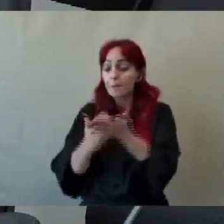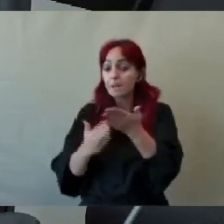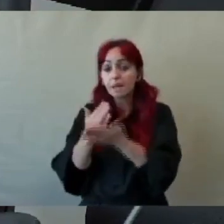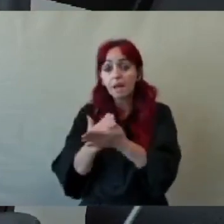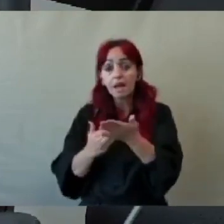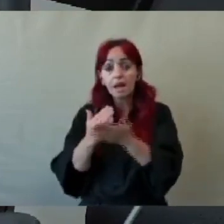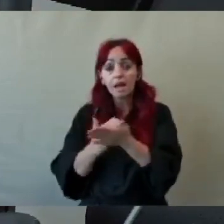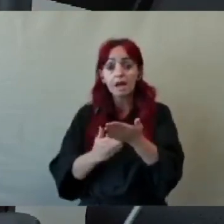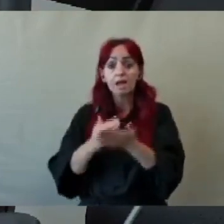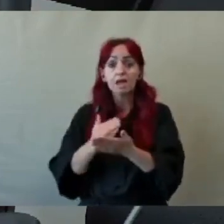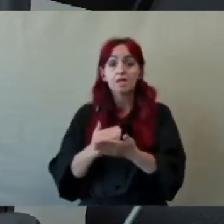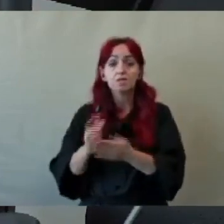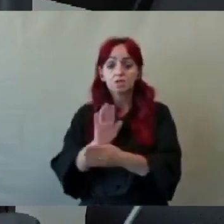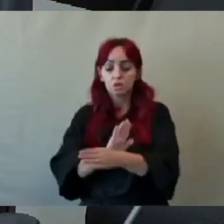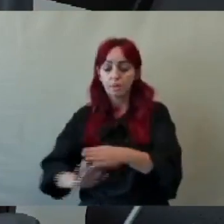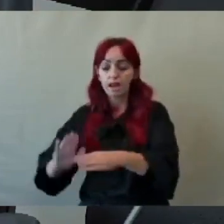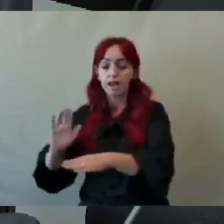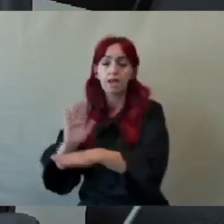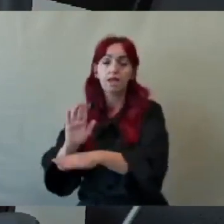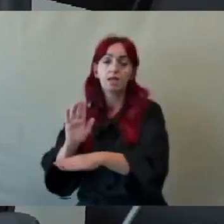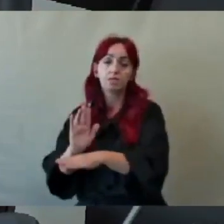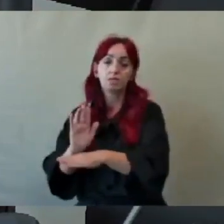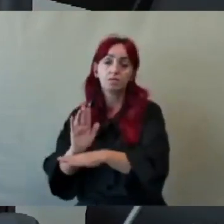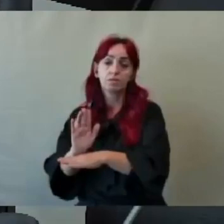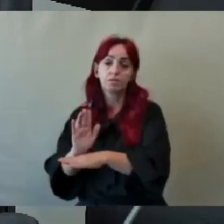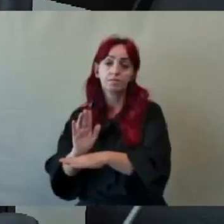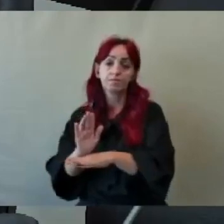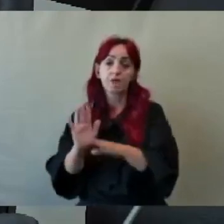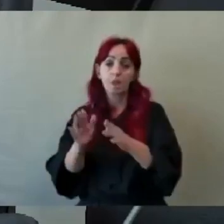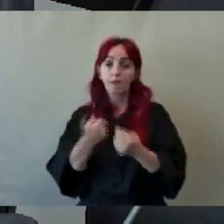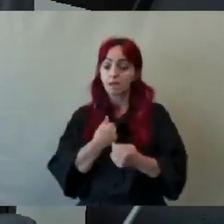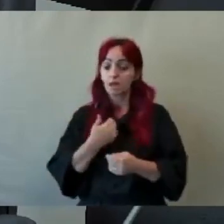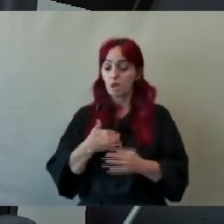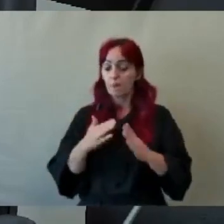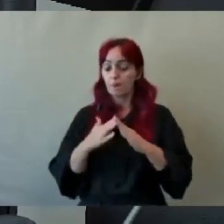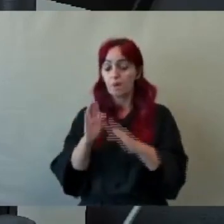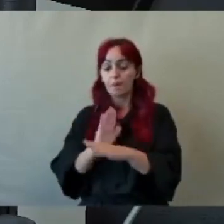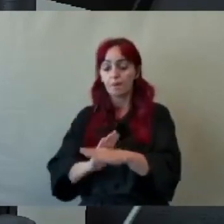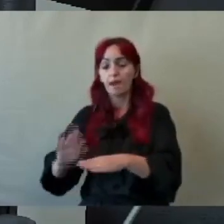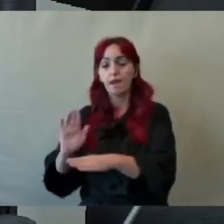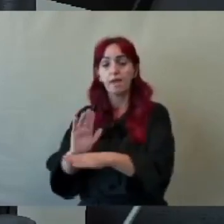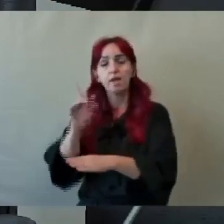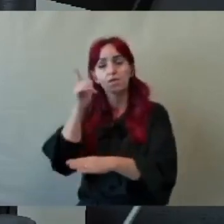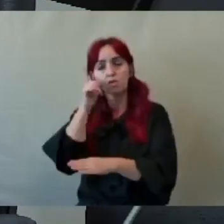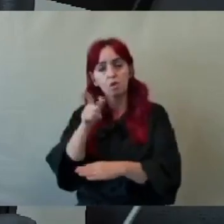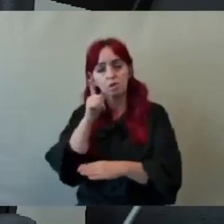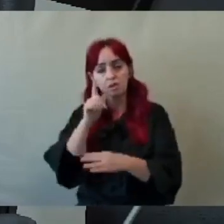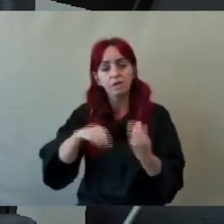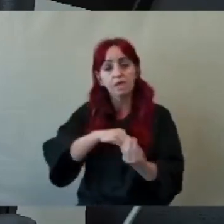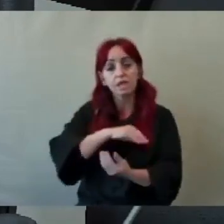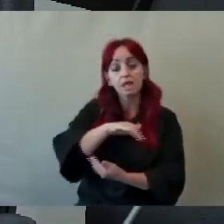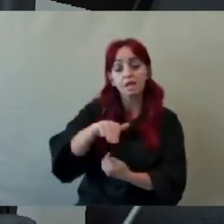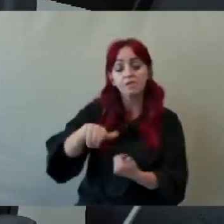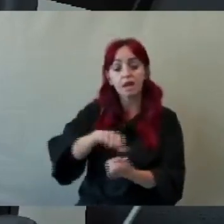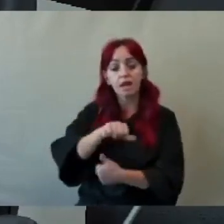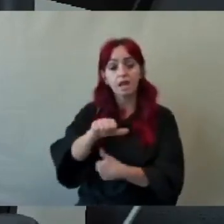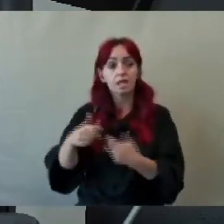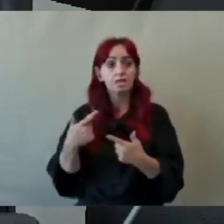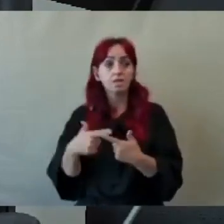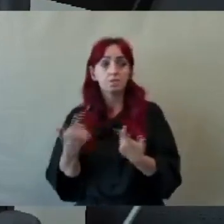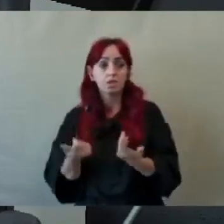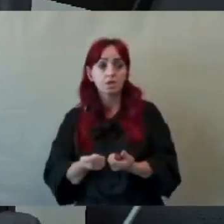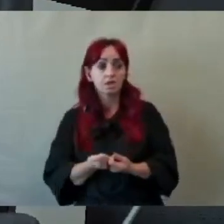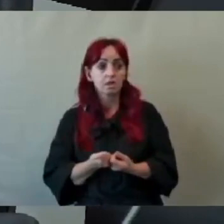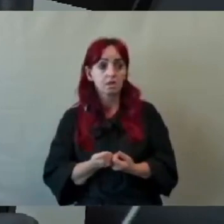no Barreiro, na Vila Semig especificamente, mas eu moro no Barreiro, então eu consigo fazer essa transferência ali para o Barreiro. Por que que, então? É claro que,